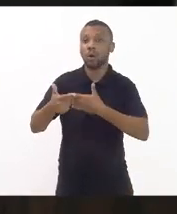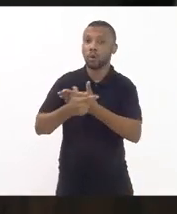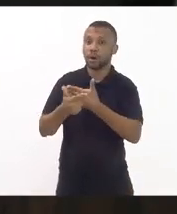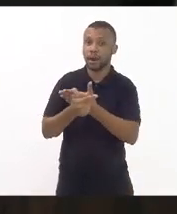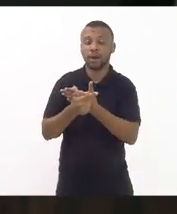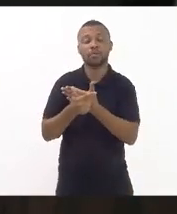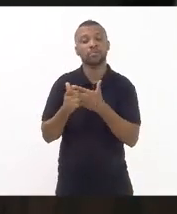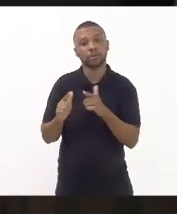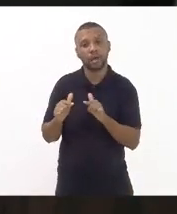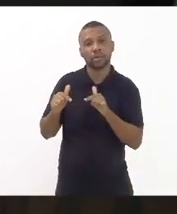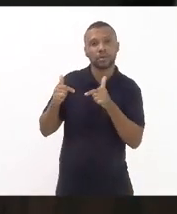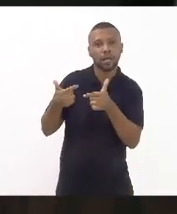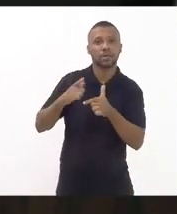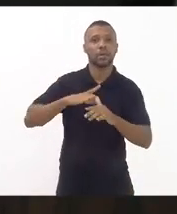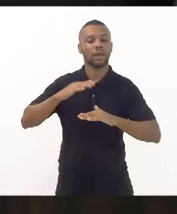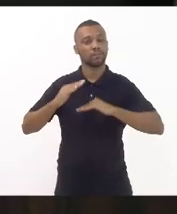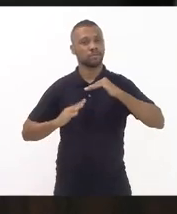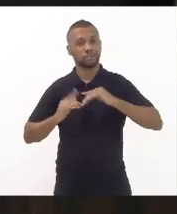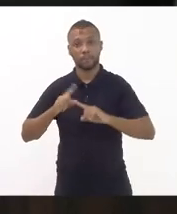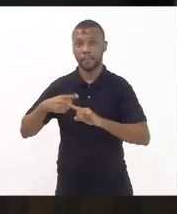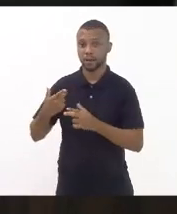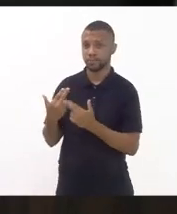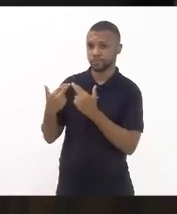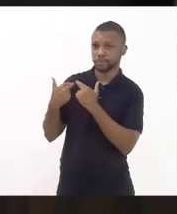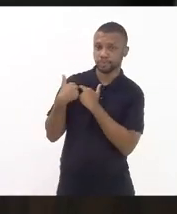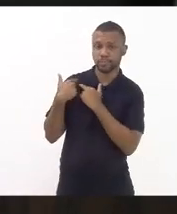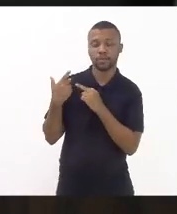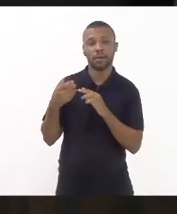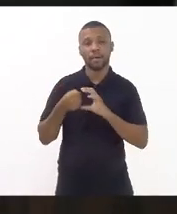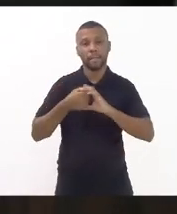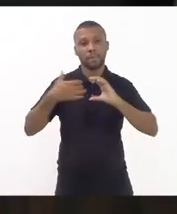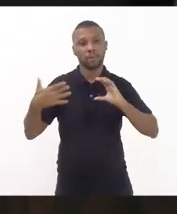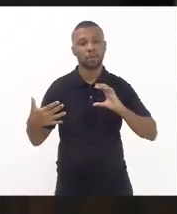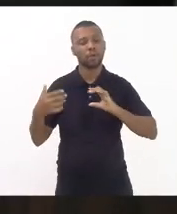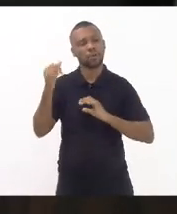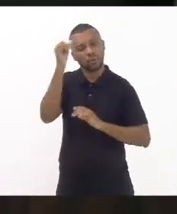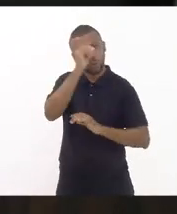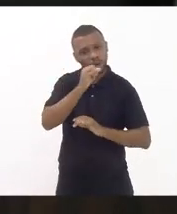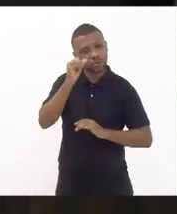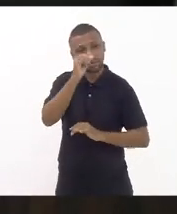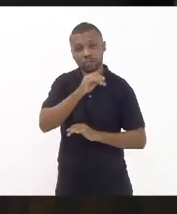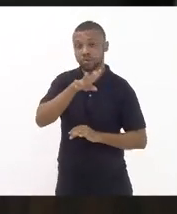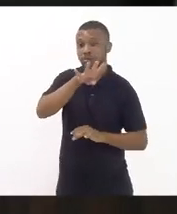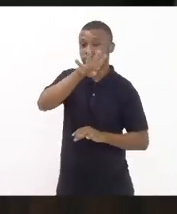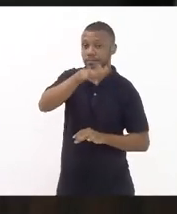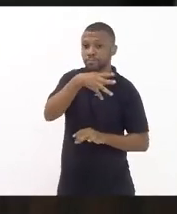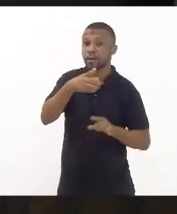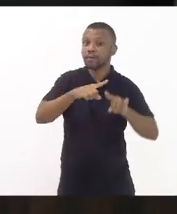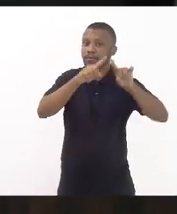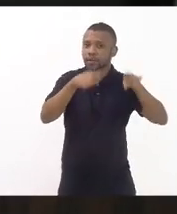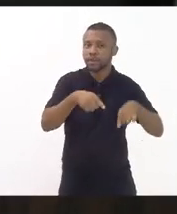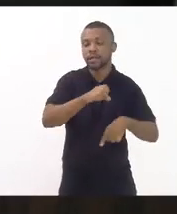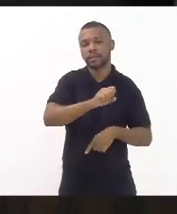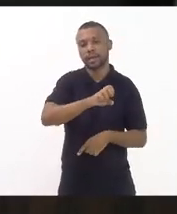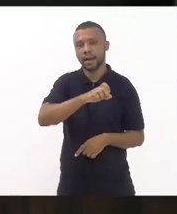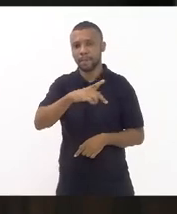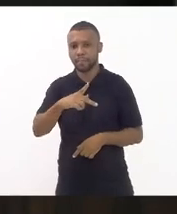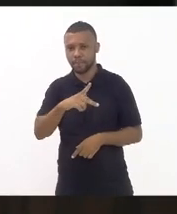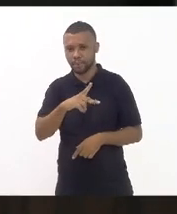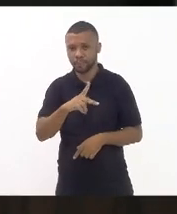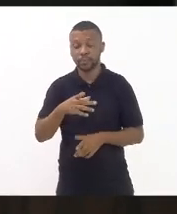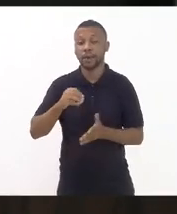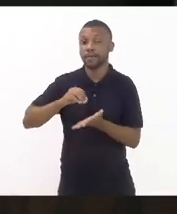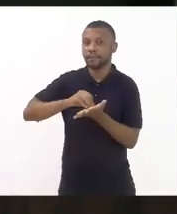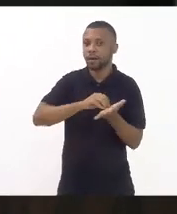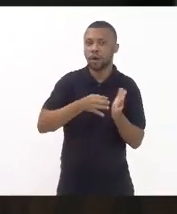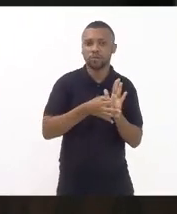penal, com a carreira e atribuições peculiares ao antigo quadro técnico da CEAP. Pendendo de pareceres das comissões de Constituição